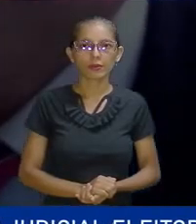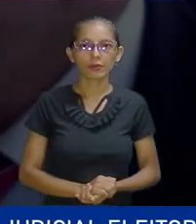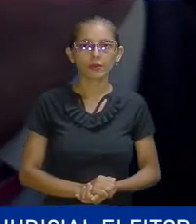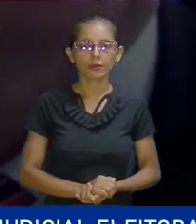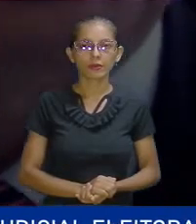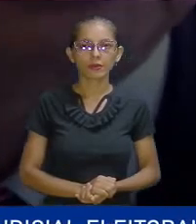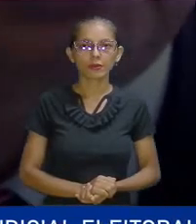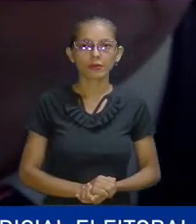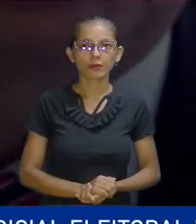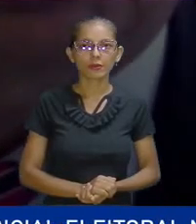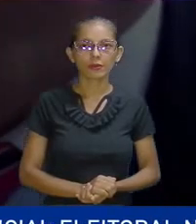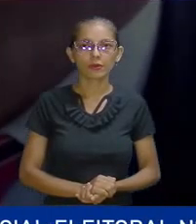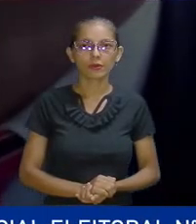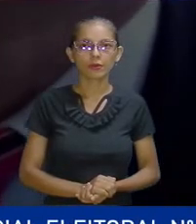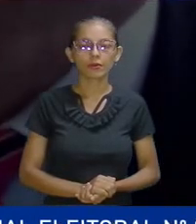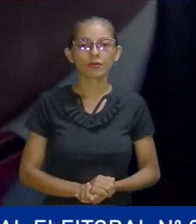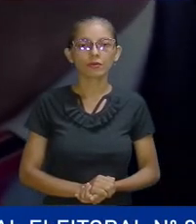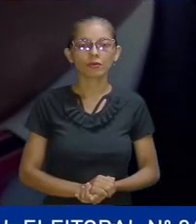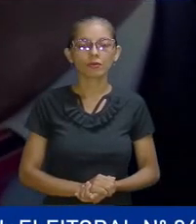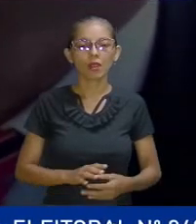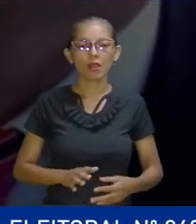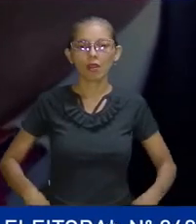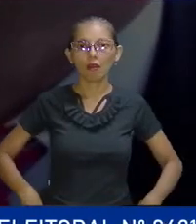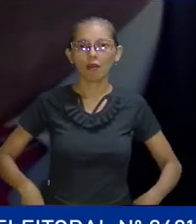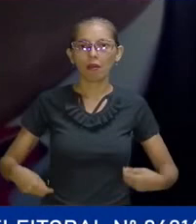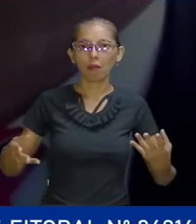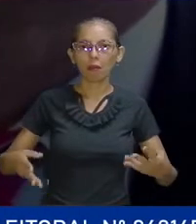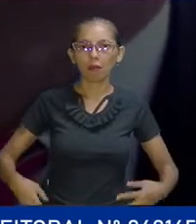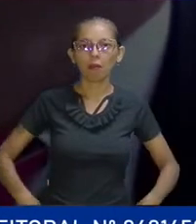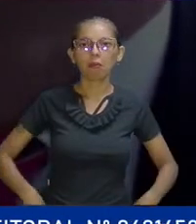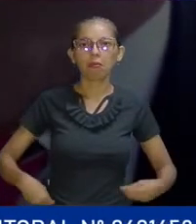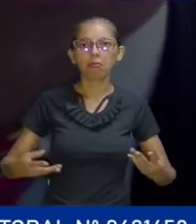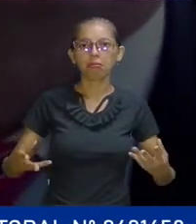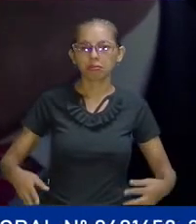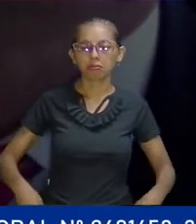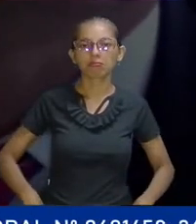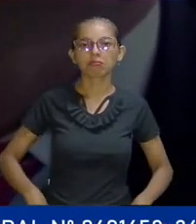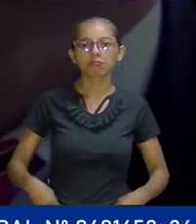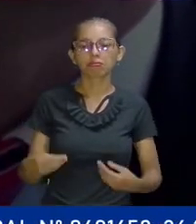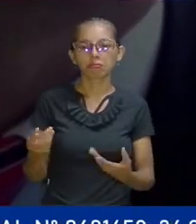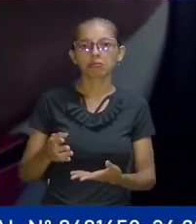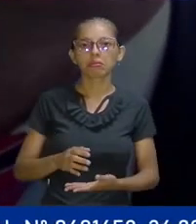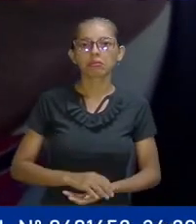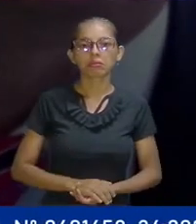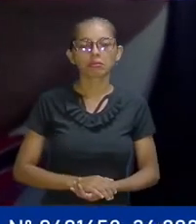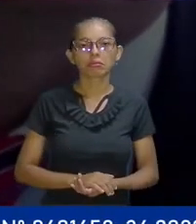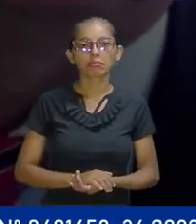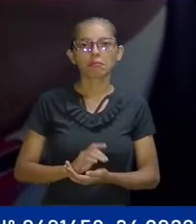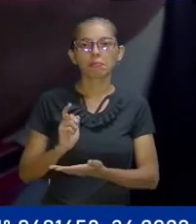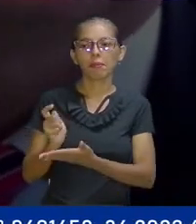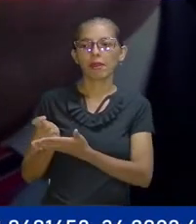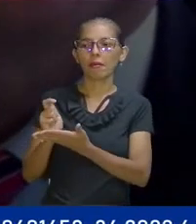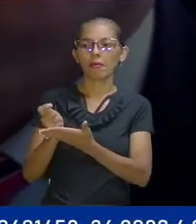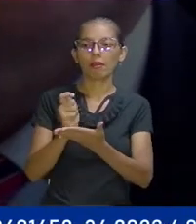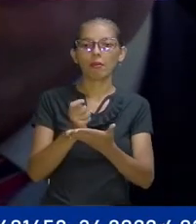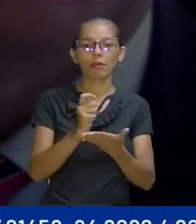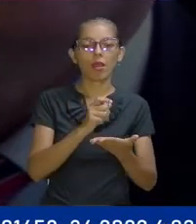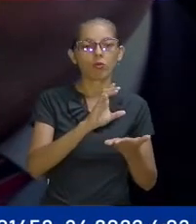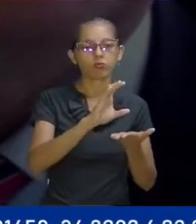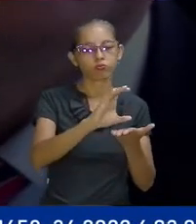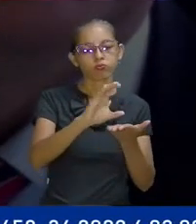Uma evolução exponencial de gastos da gestão do primeiro investigado, com recebimento de recursos em todas